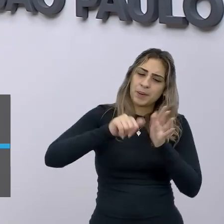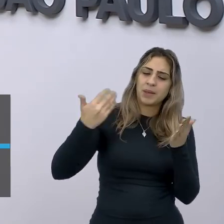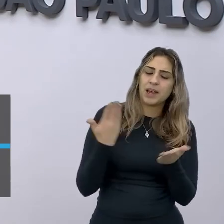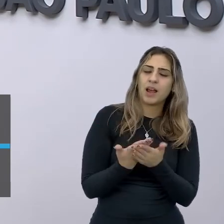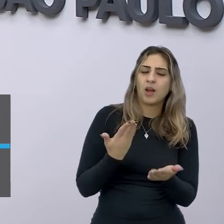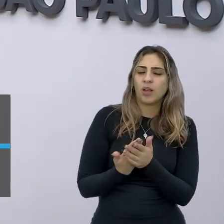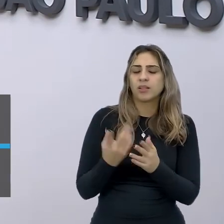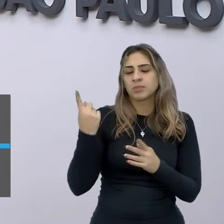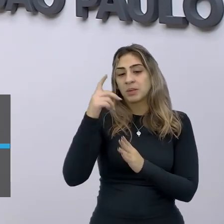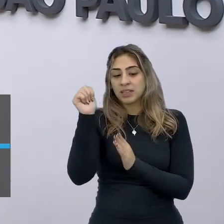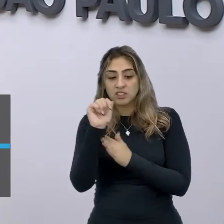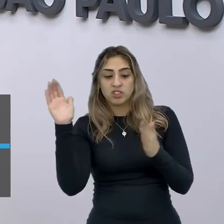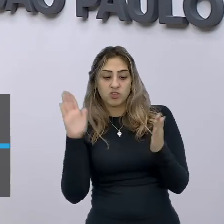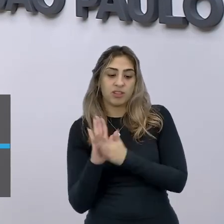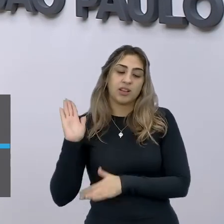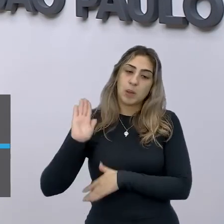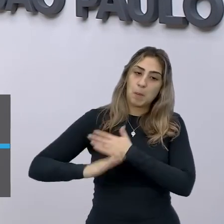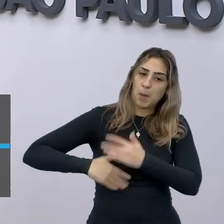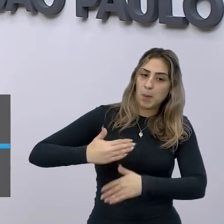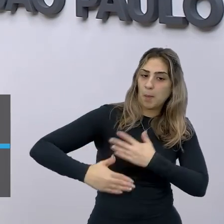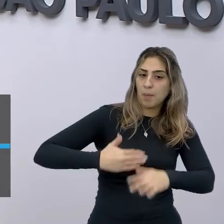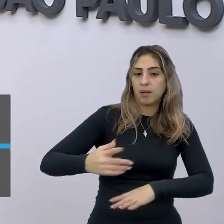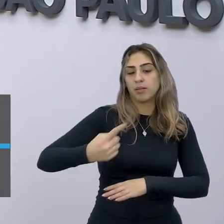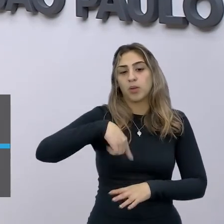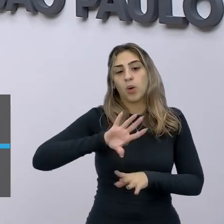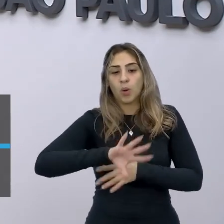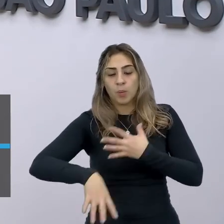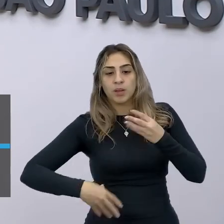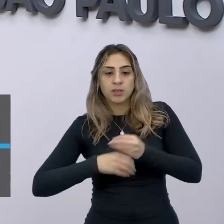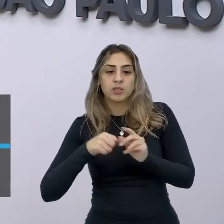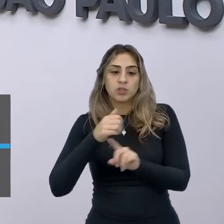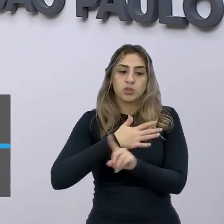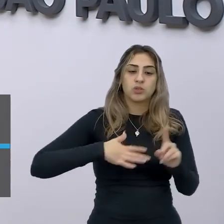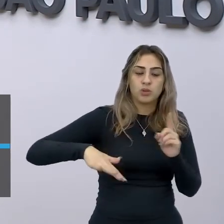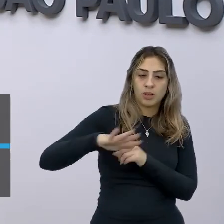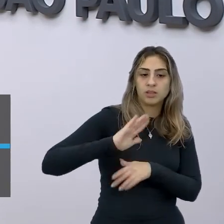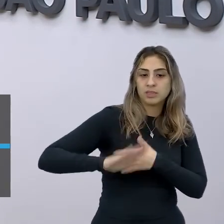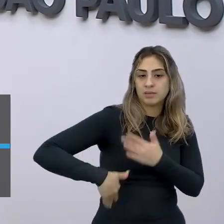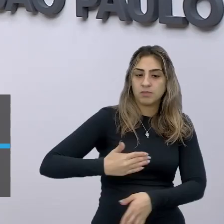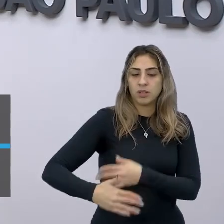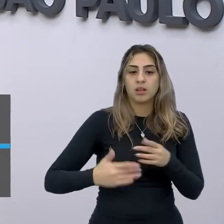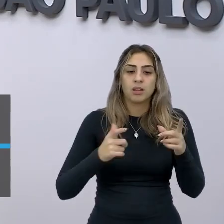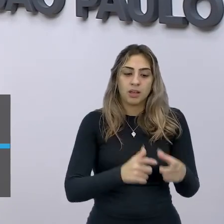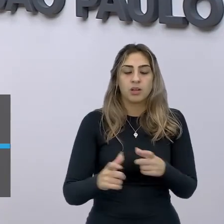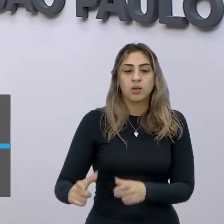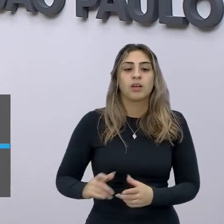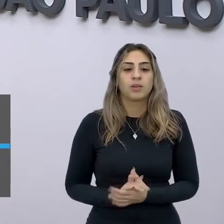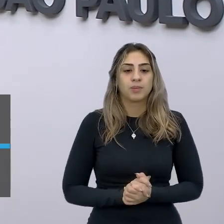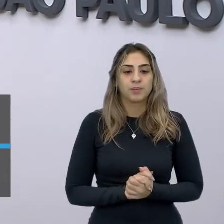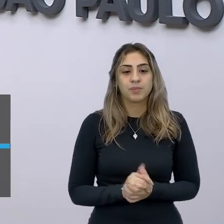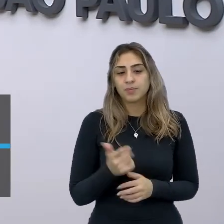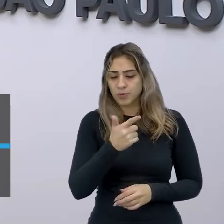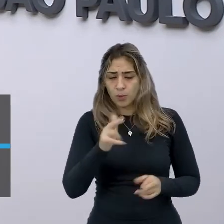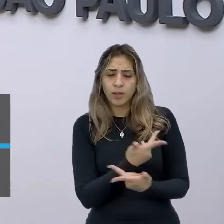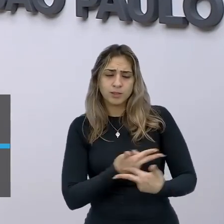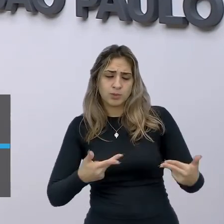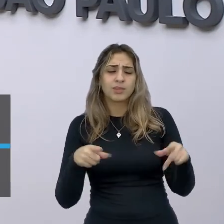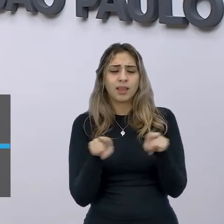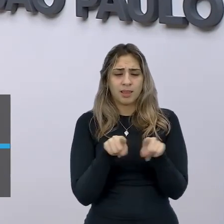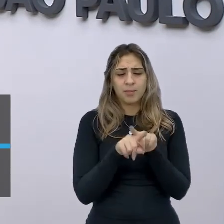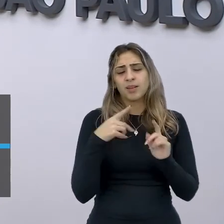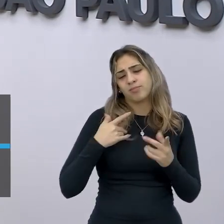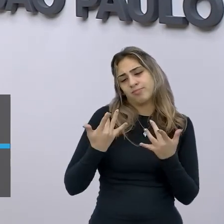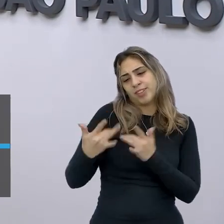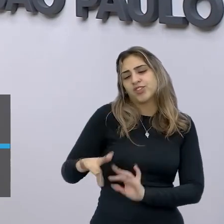das primeiras atividades do componente Sociedade de Desenvolvimento Territorial. E outras coisas também eu deixei